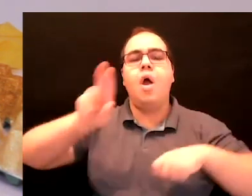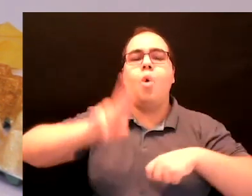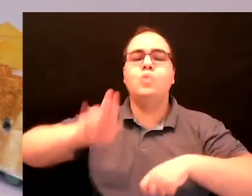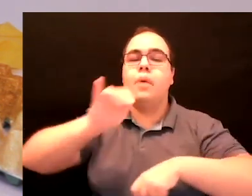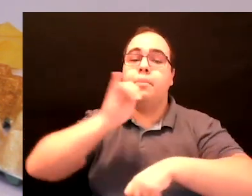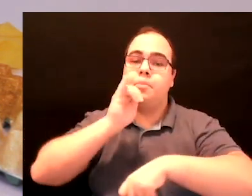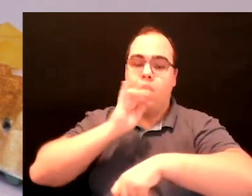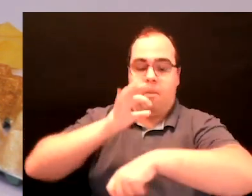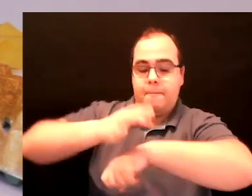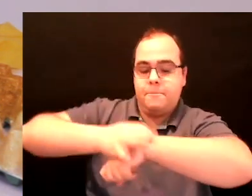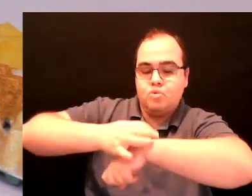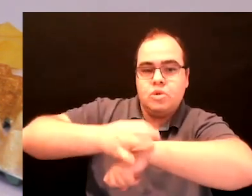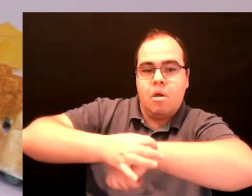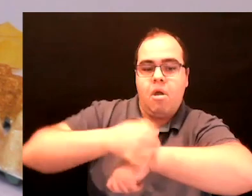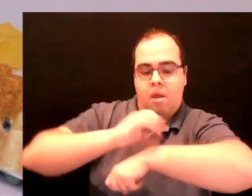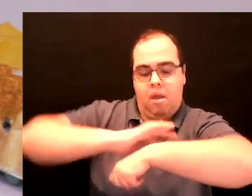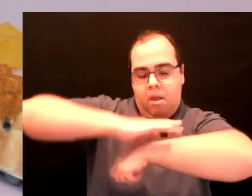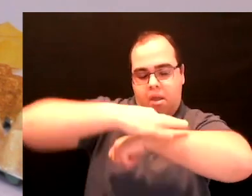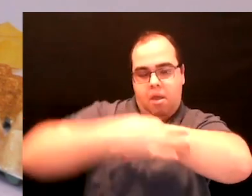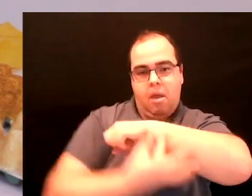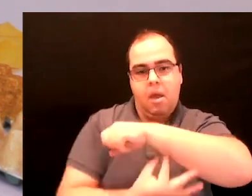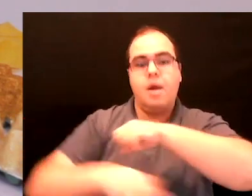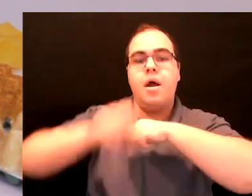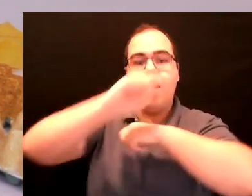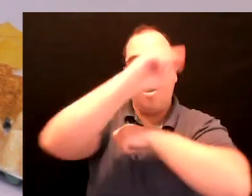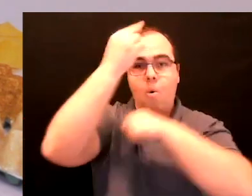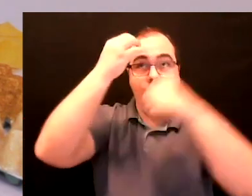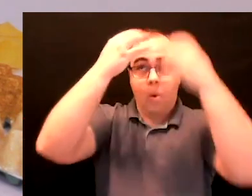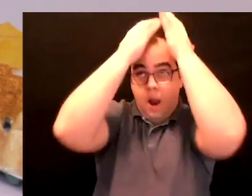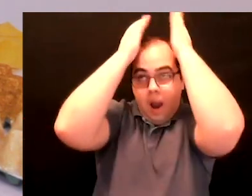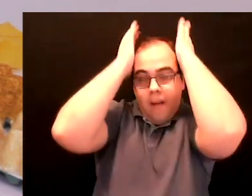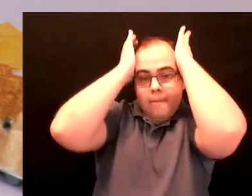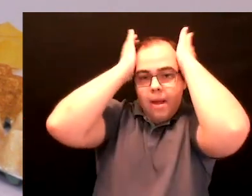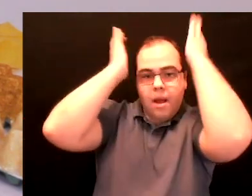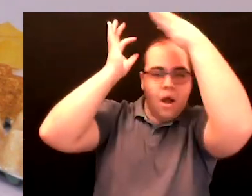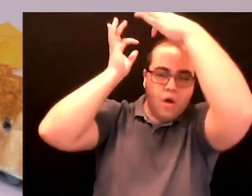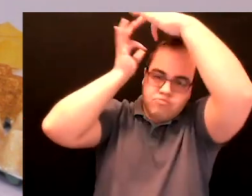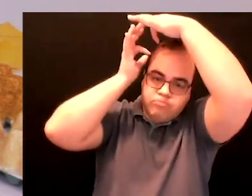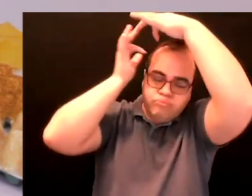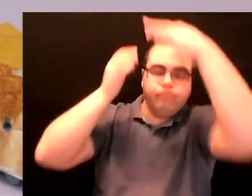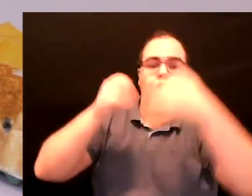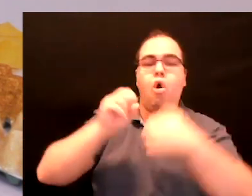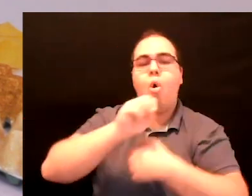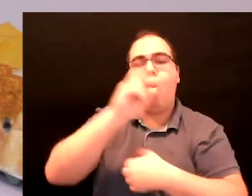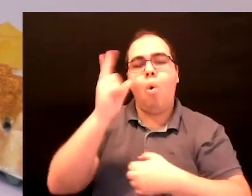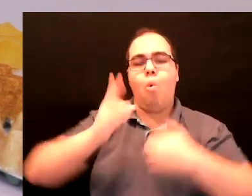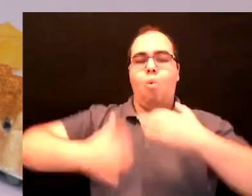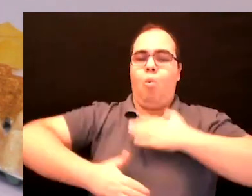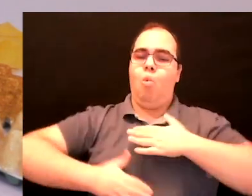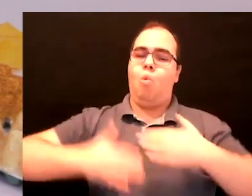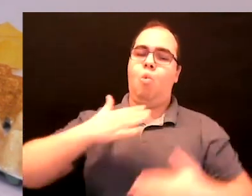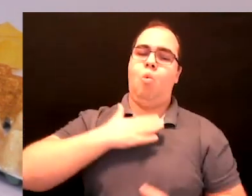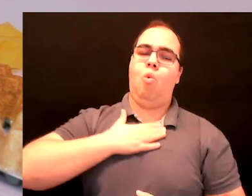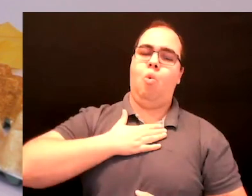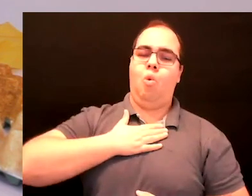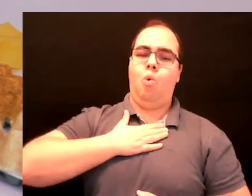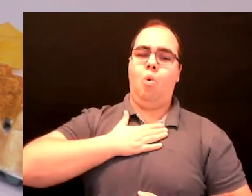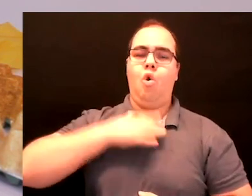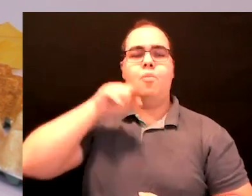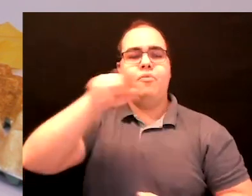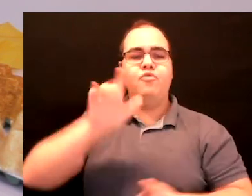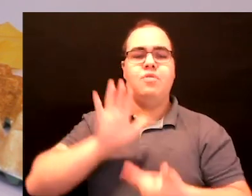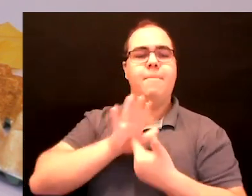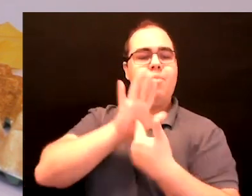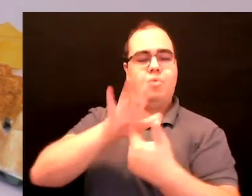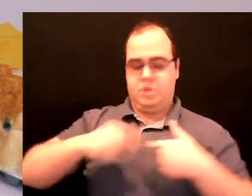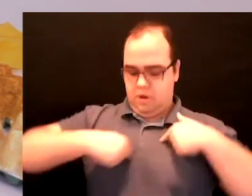forma, isso pode ser utilizado, seja numa pulseira, ou de repente num adereço de cabelo, ou mesmo numa